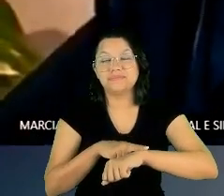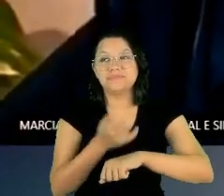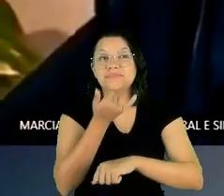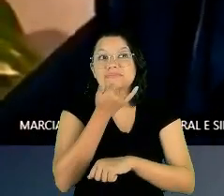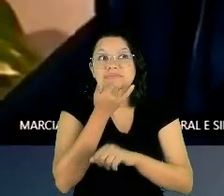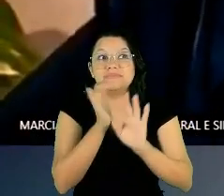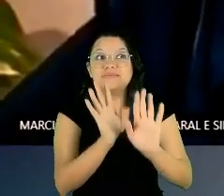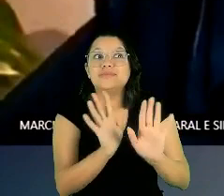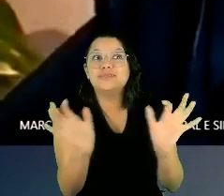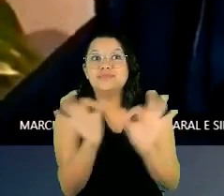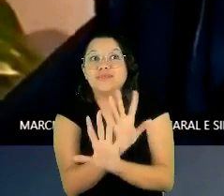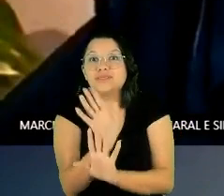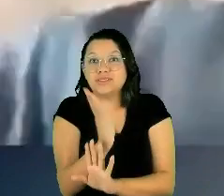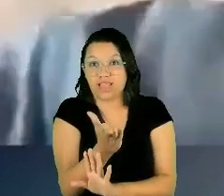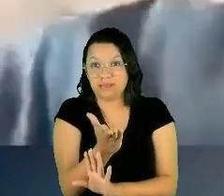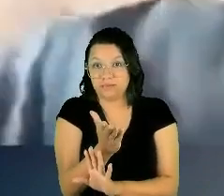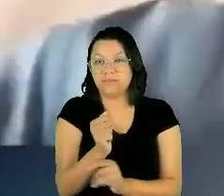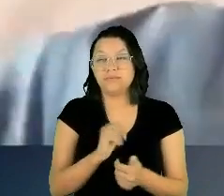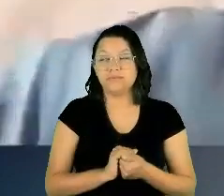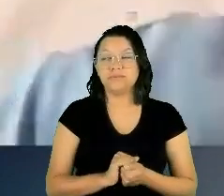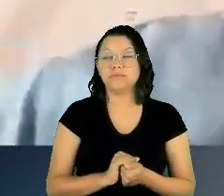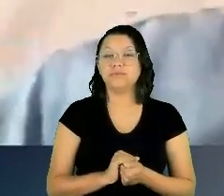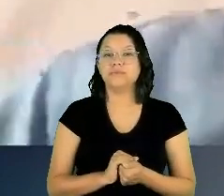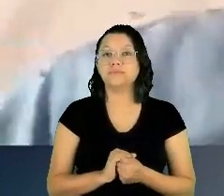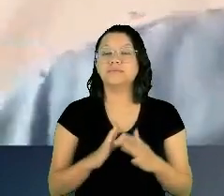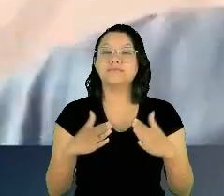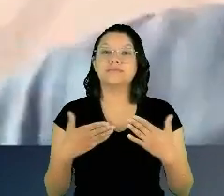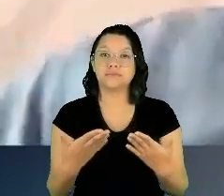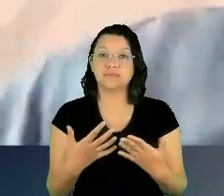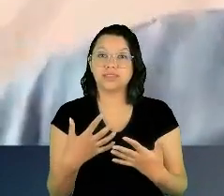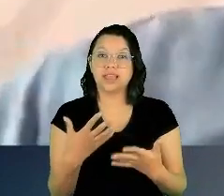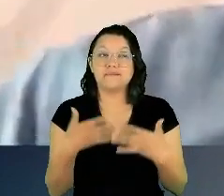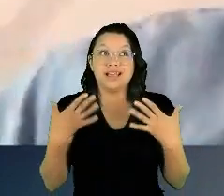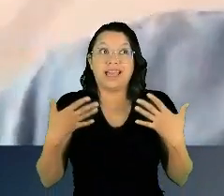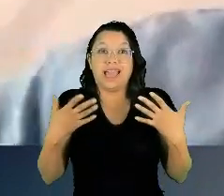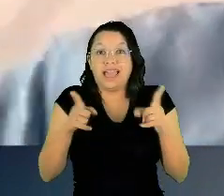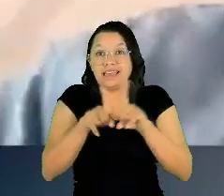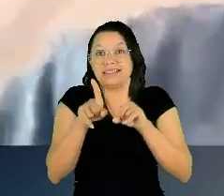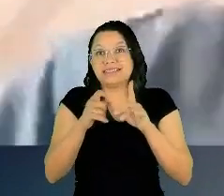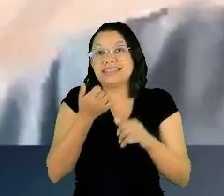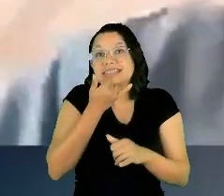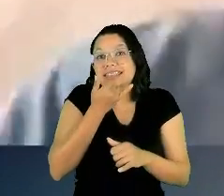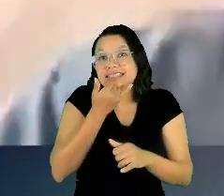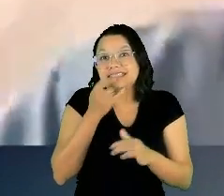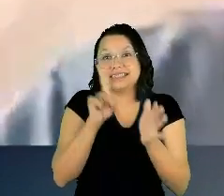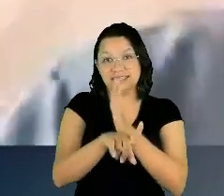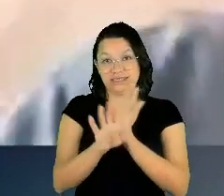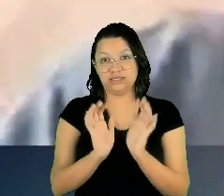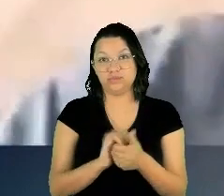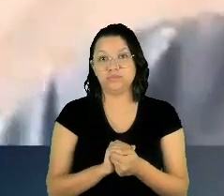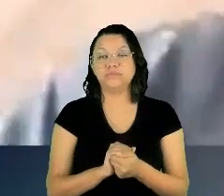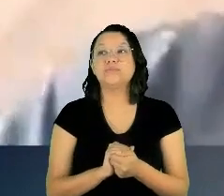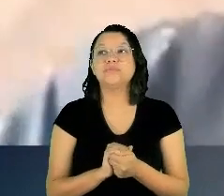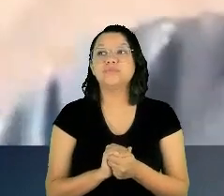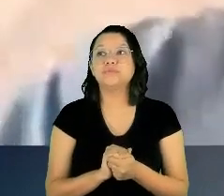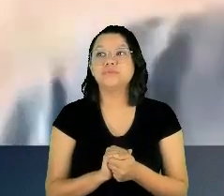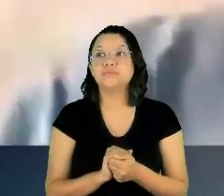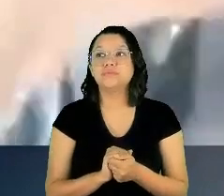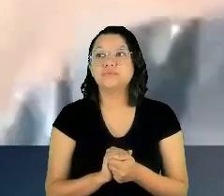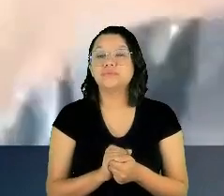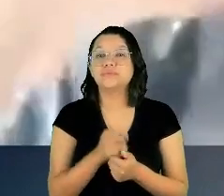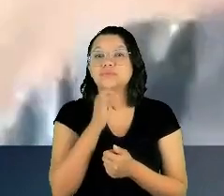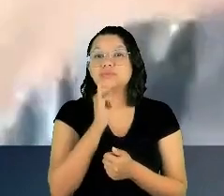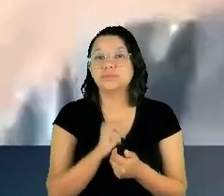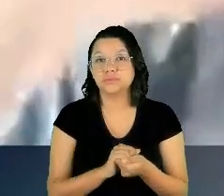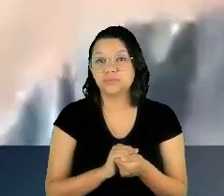temos perguntas. Perdão, eu vou concluir já. Então, eu me animei, desculpa, também me animei aqui nas perguntas.